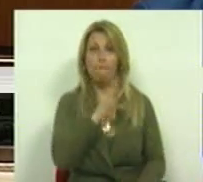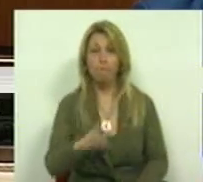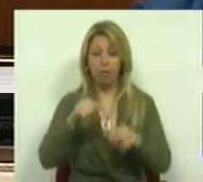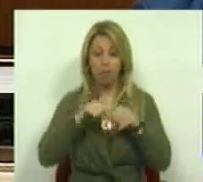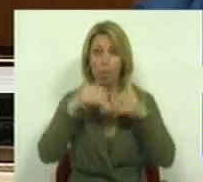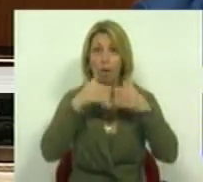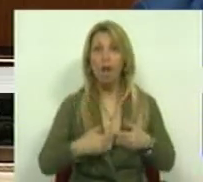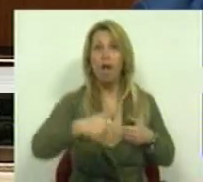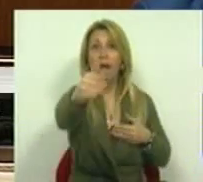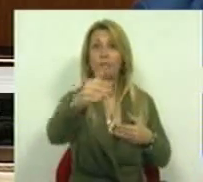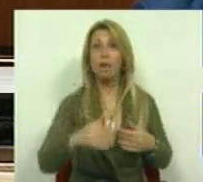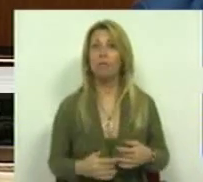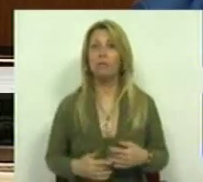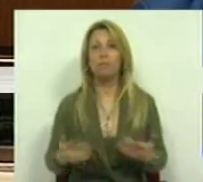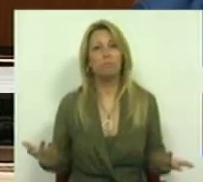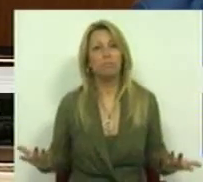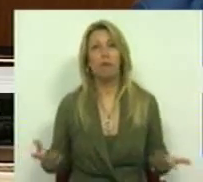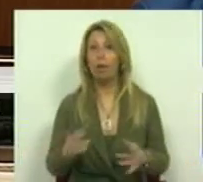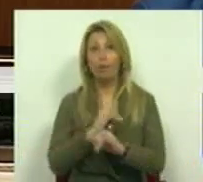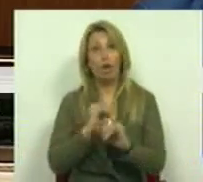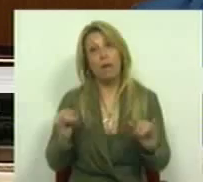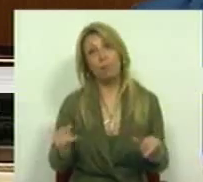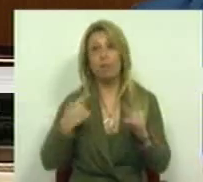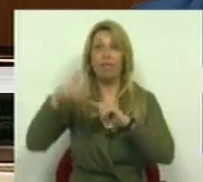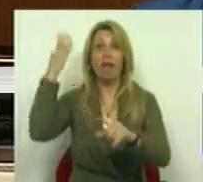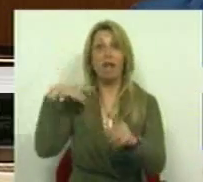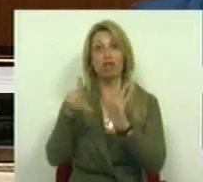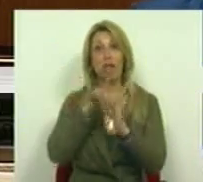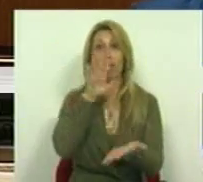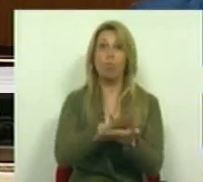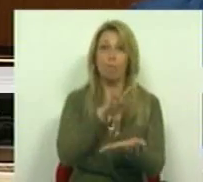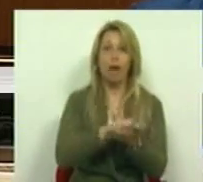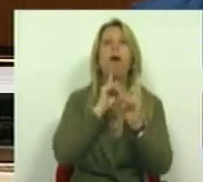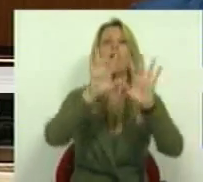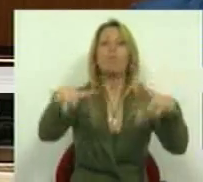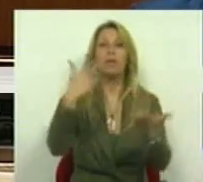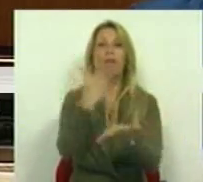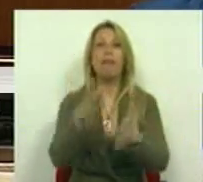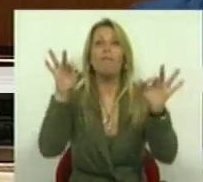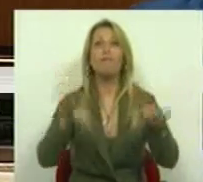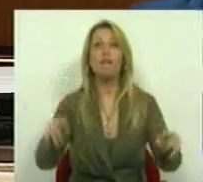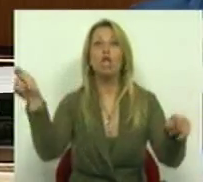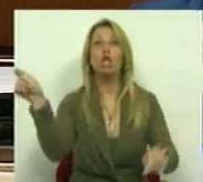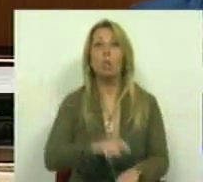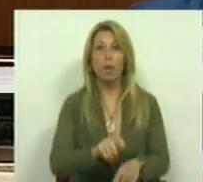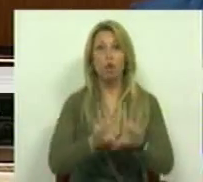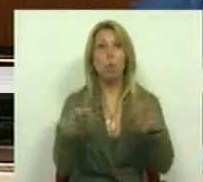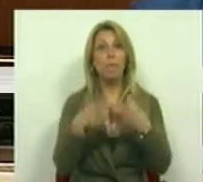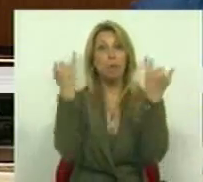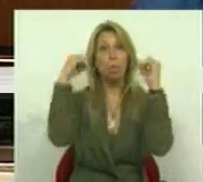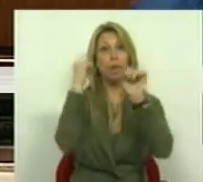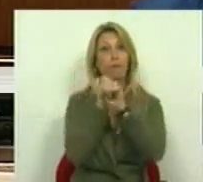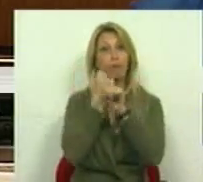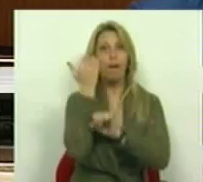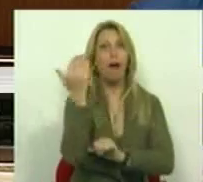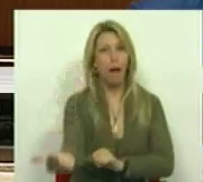em diante. Não foi possível fazer publicar a lei mais cedo, será possível até ao final deste mês ter a Comissão Independente em funcionamento e lhe